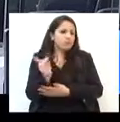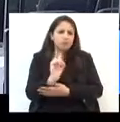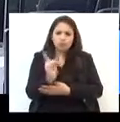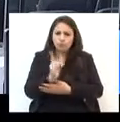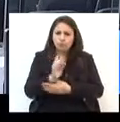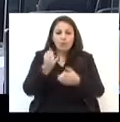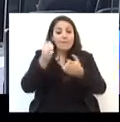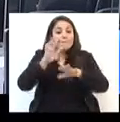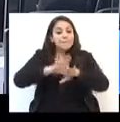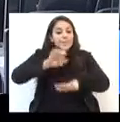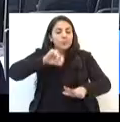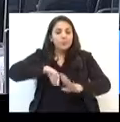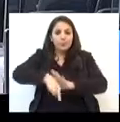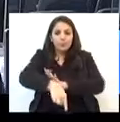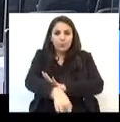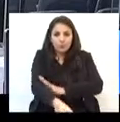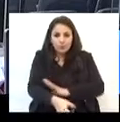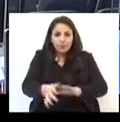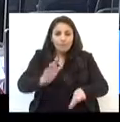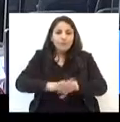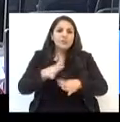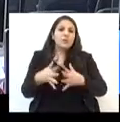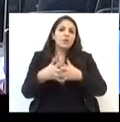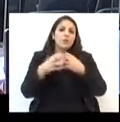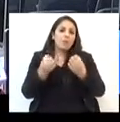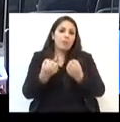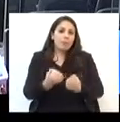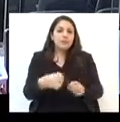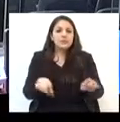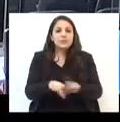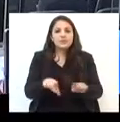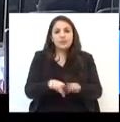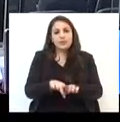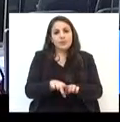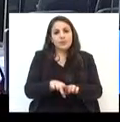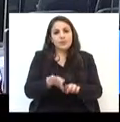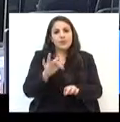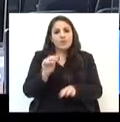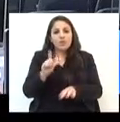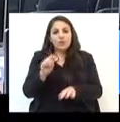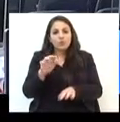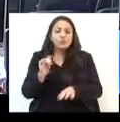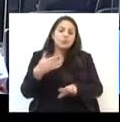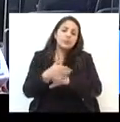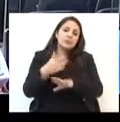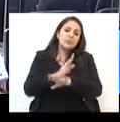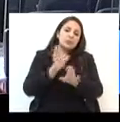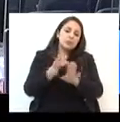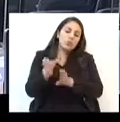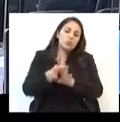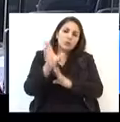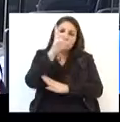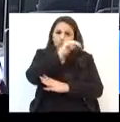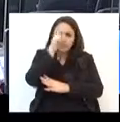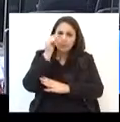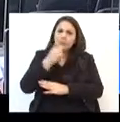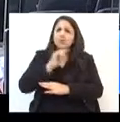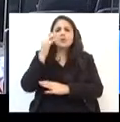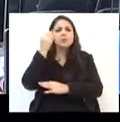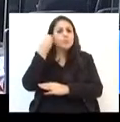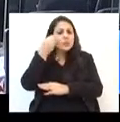isso, é uma abordagem muito mais profunda. O pastor Fagundes, que preside o Conselho Municipal de Álcool e Droga, também tem